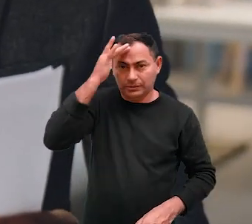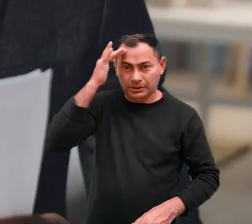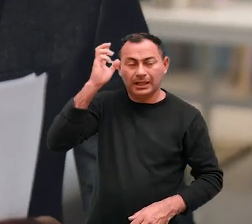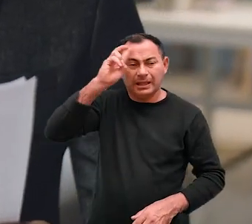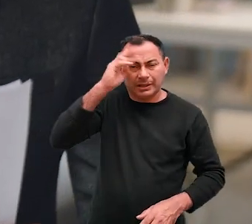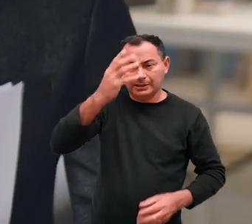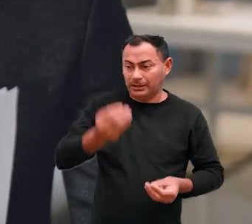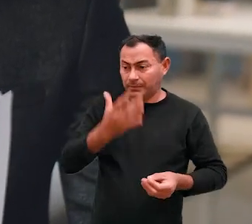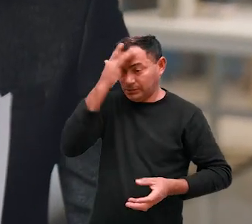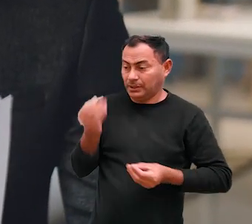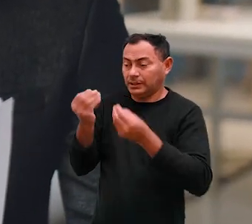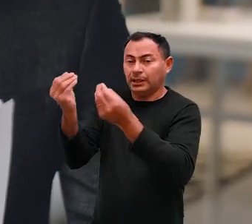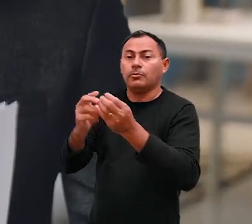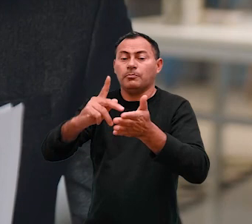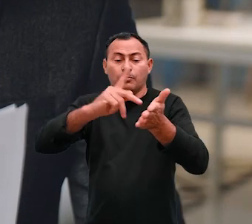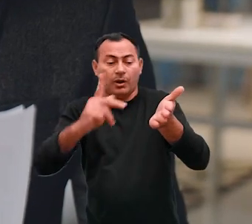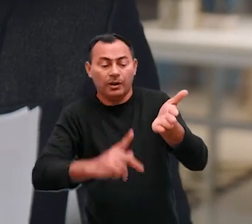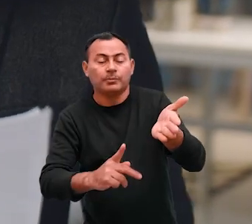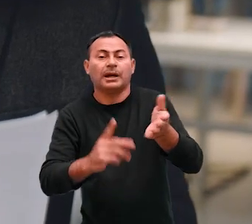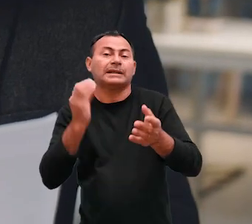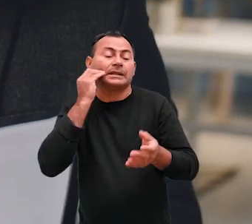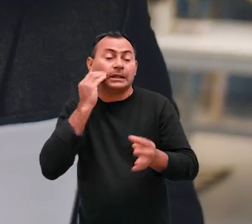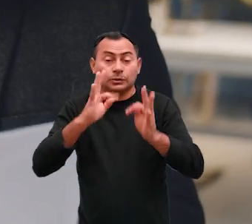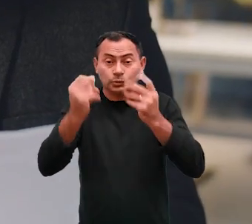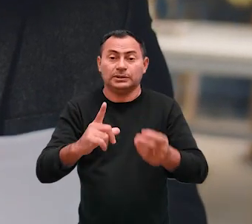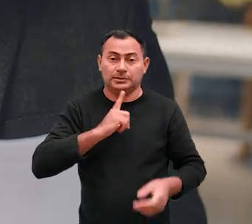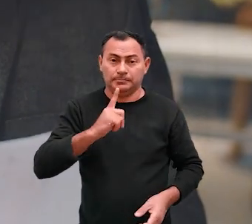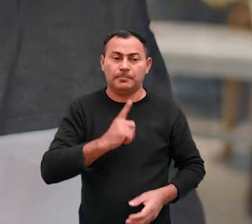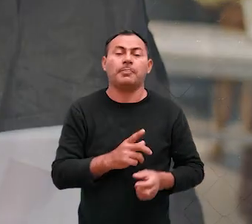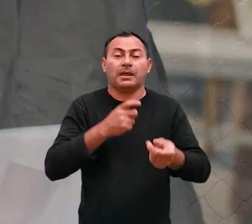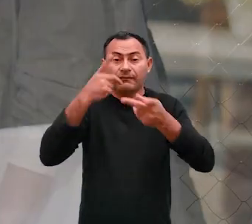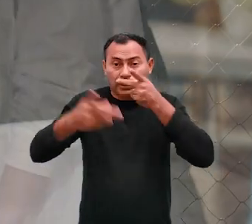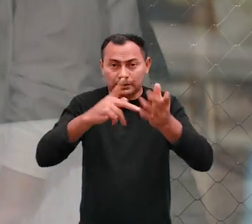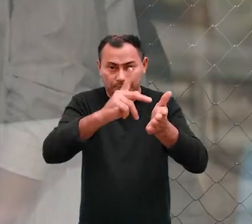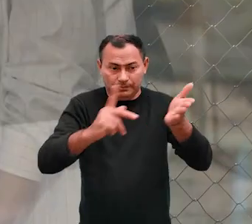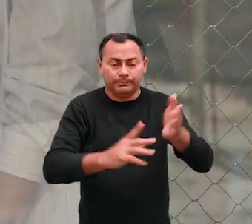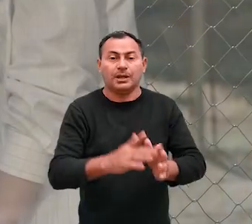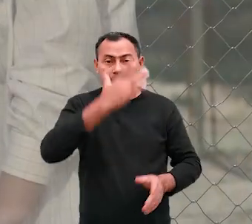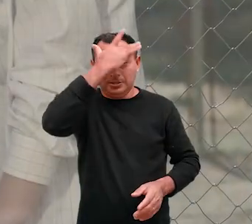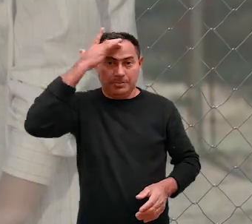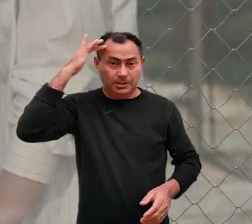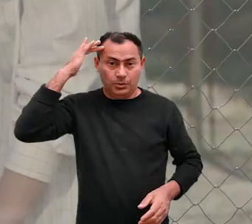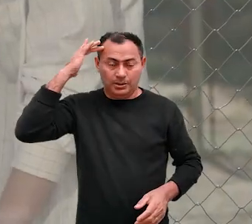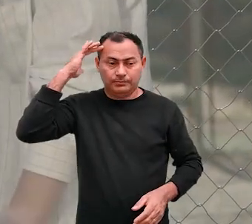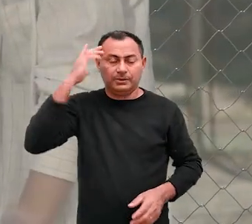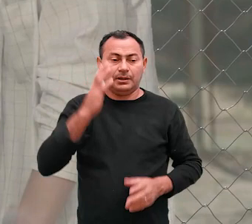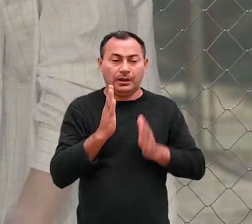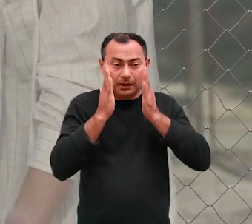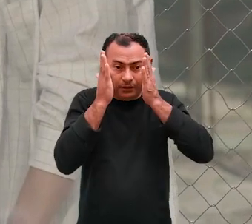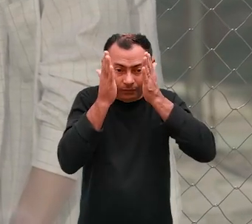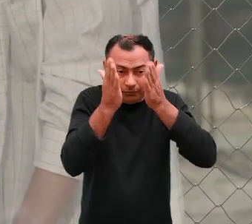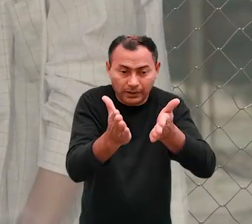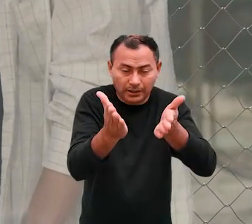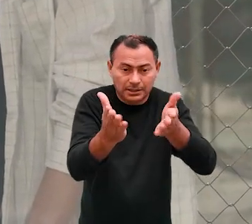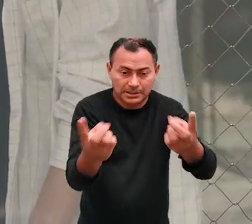poema que o desafiou a arriscar tudo que ele tinha. Diz assim: as pessoas são voltadas